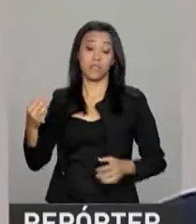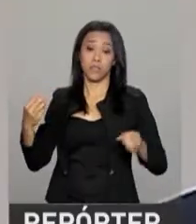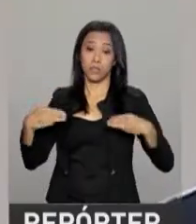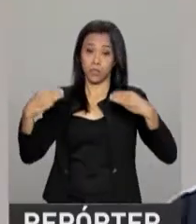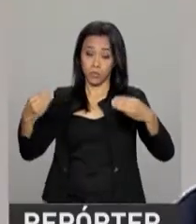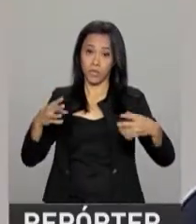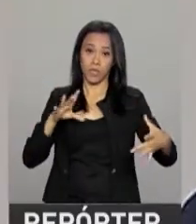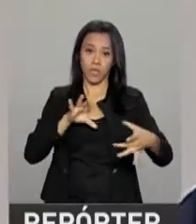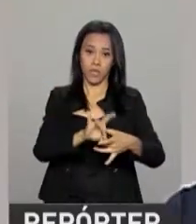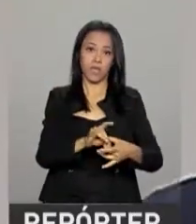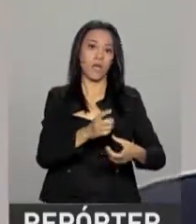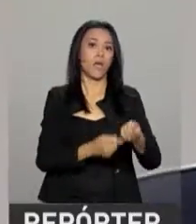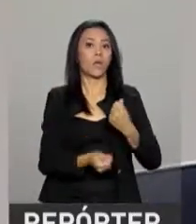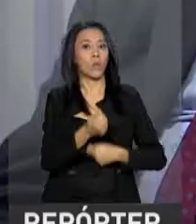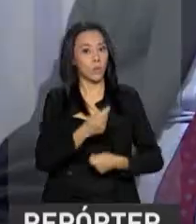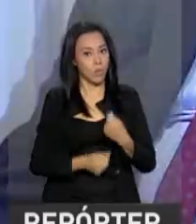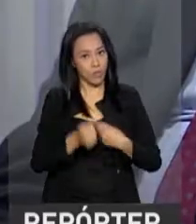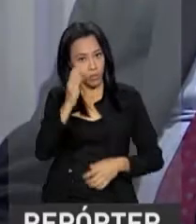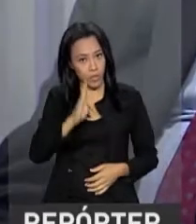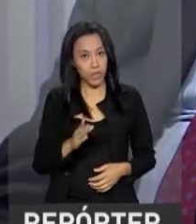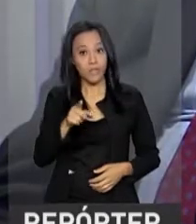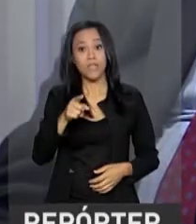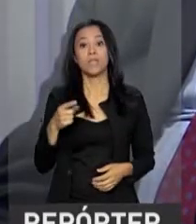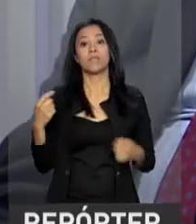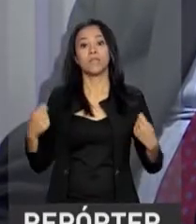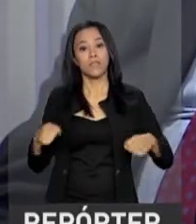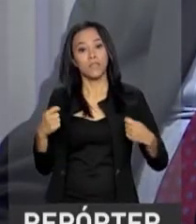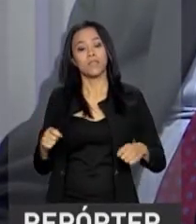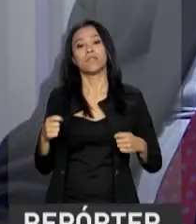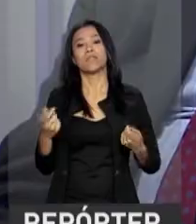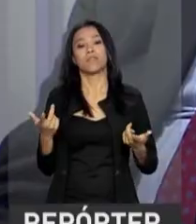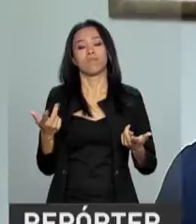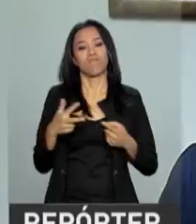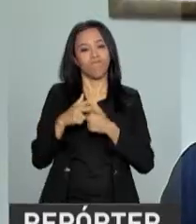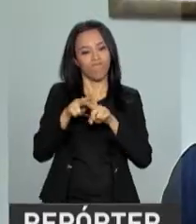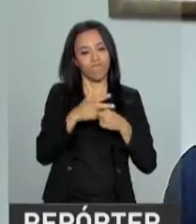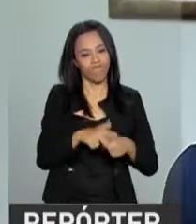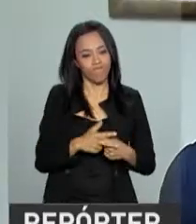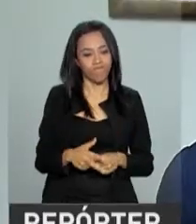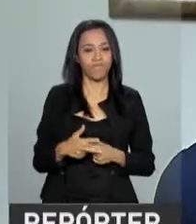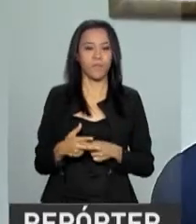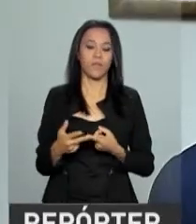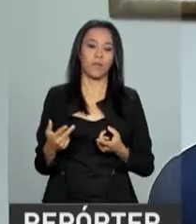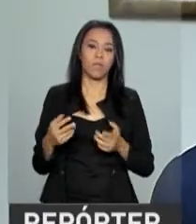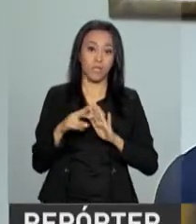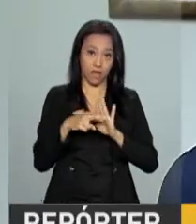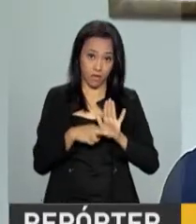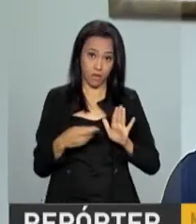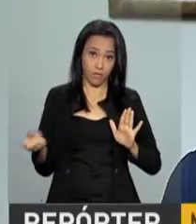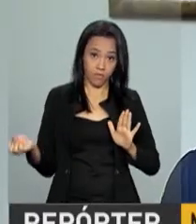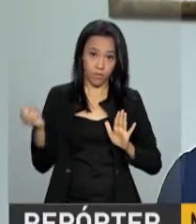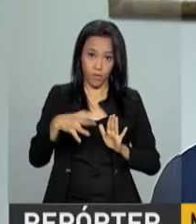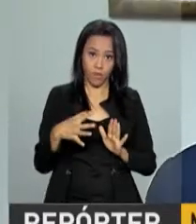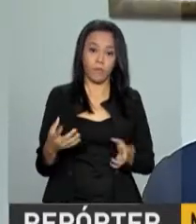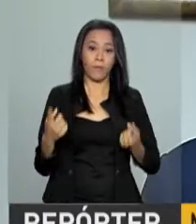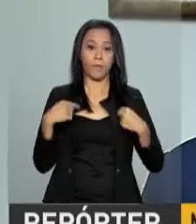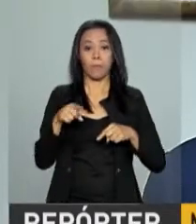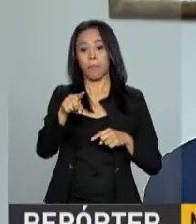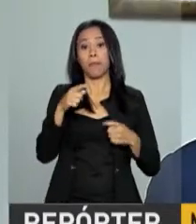ser indispensável a modernização de marcos legais do setor nós precisamos ter uma regulação que